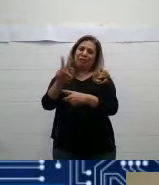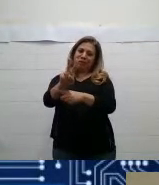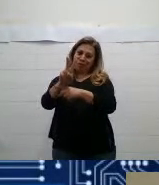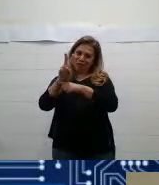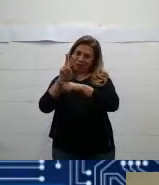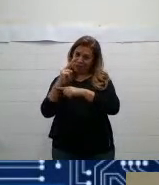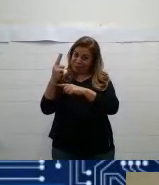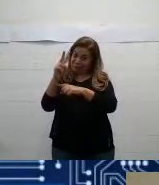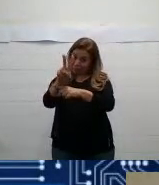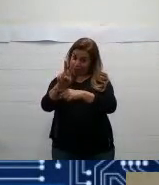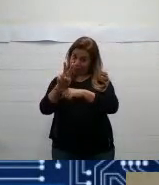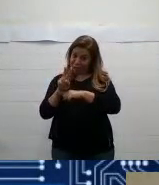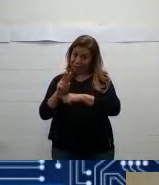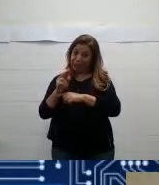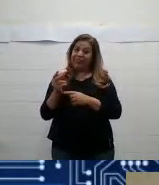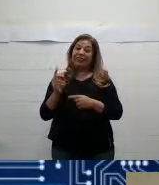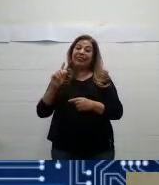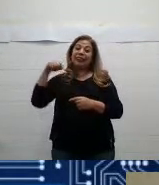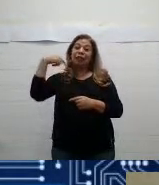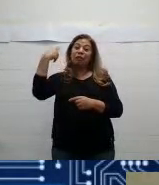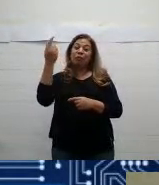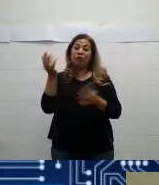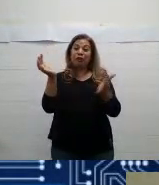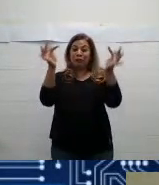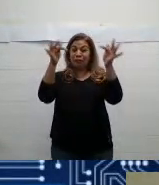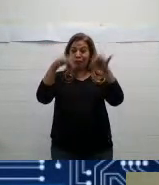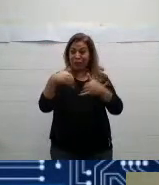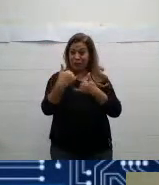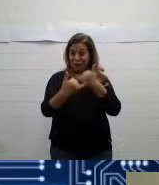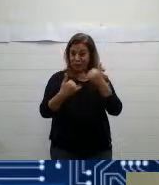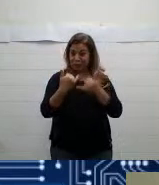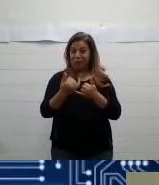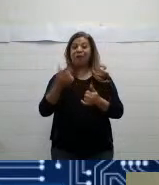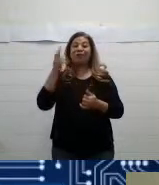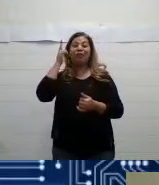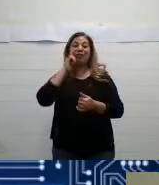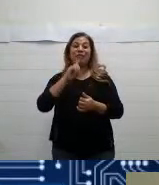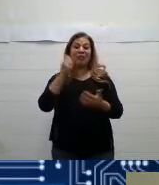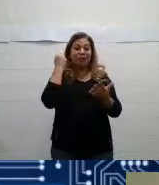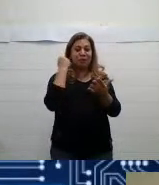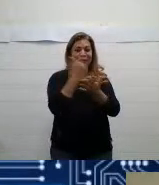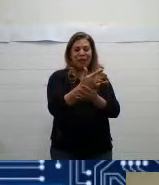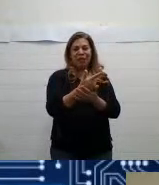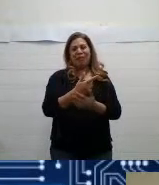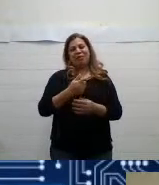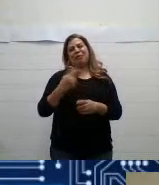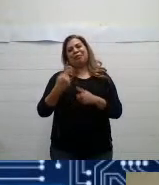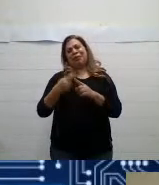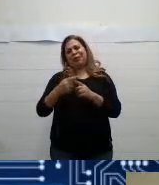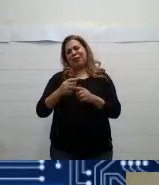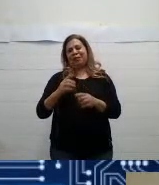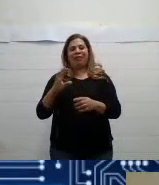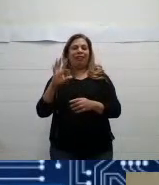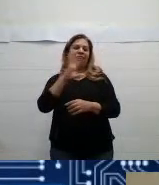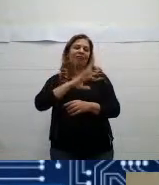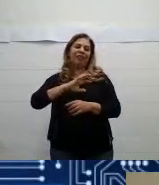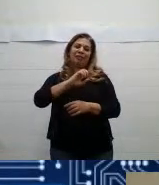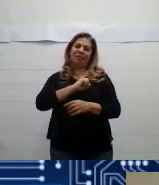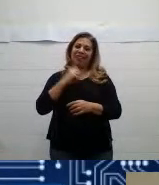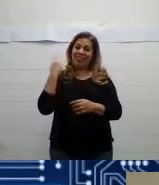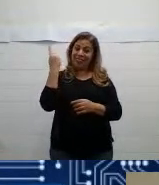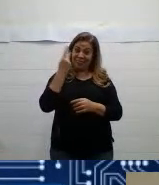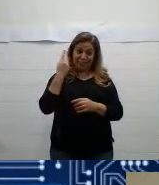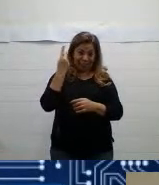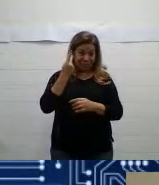final do jogo, consegui comprá-las todas para mim, porque eu realmente fiquei apaixonada pelas histórias, né? Nós sabemos que